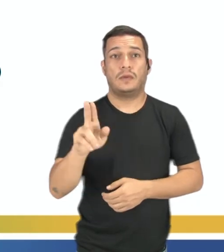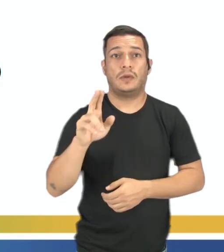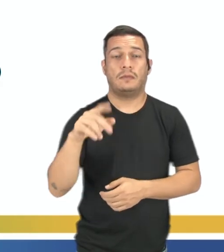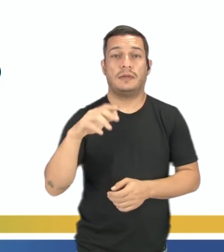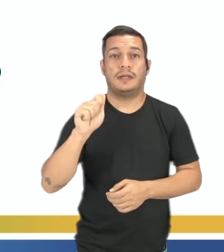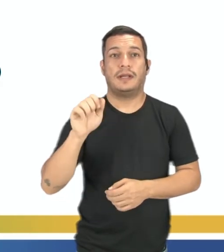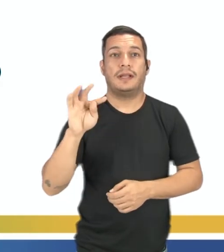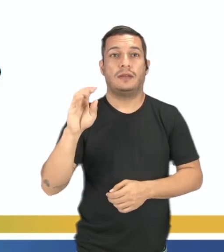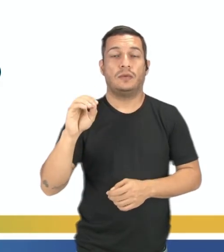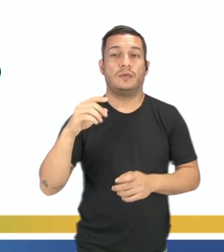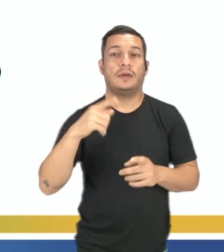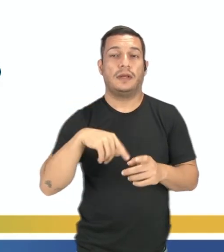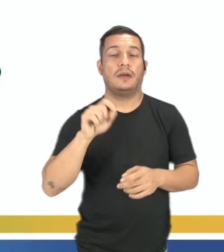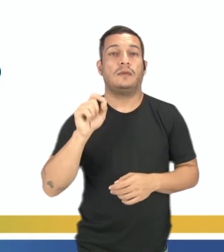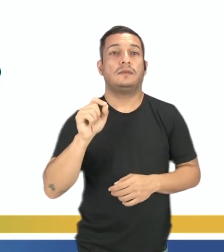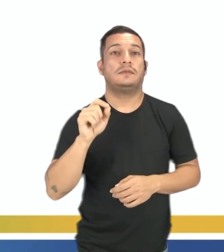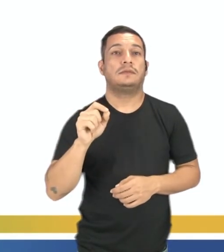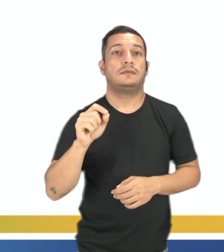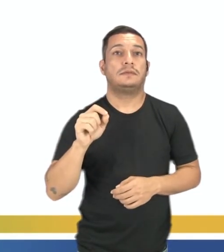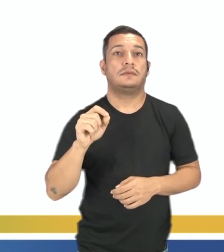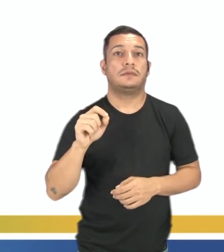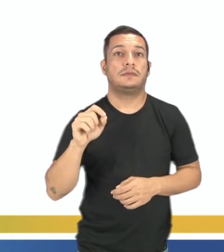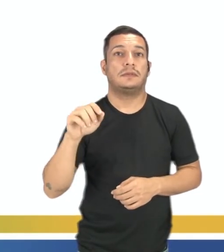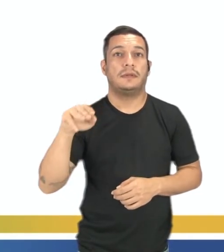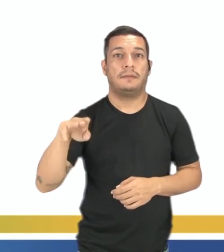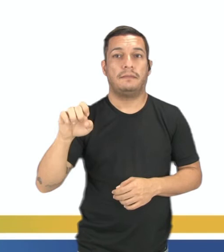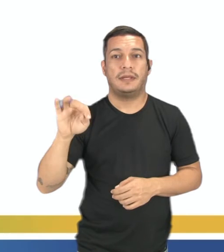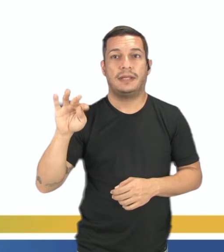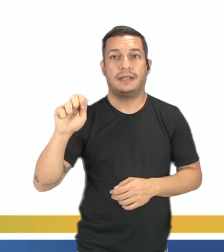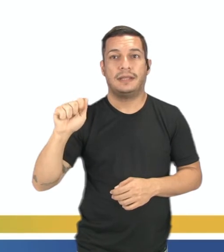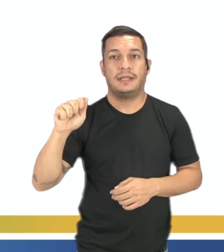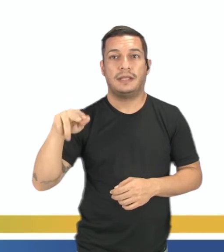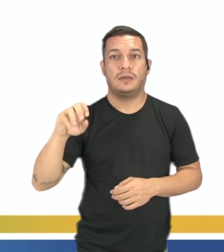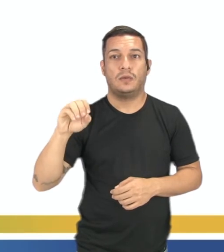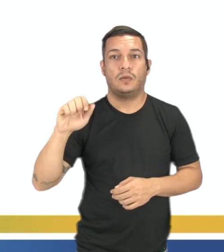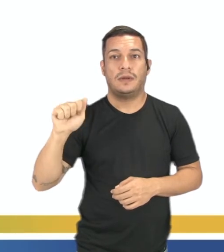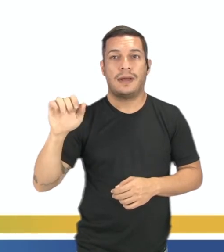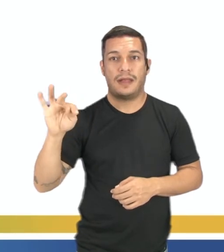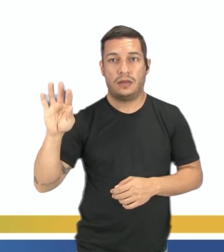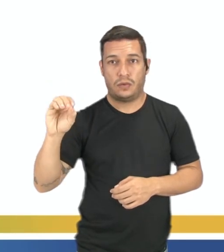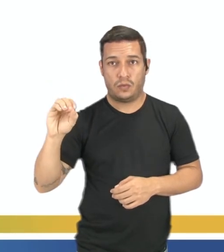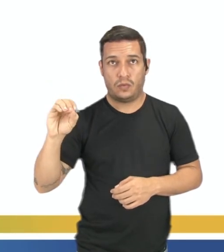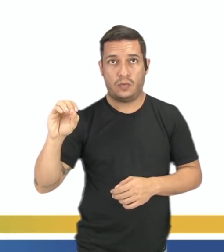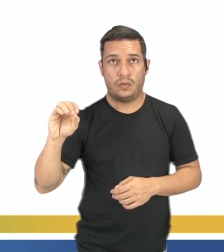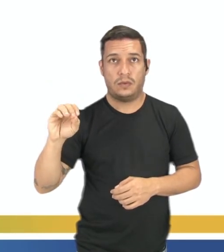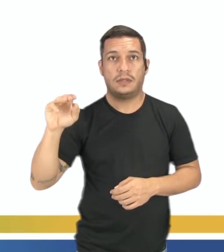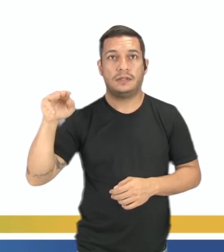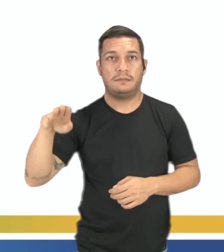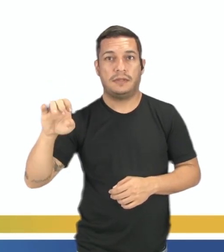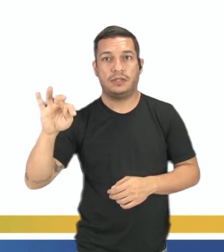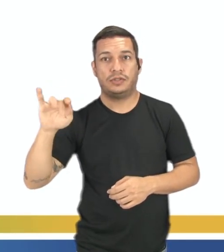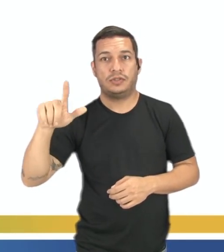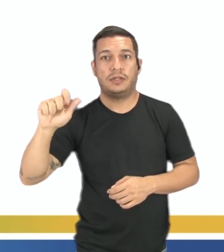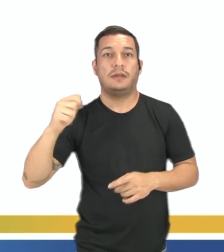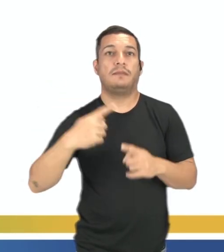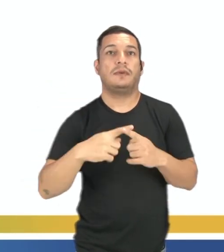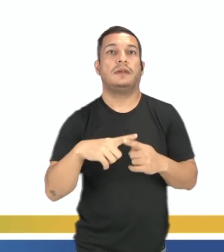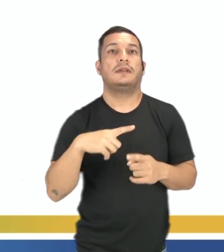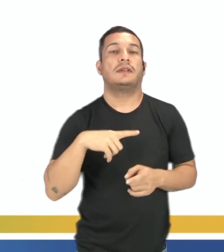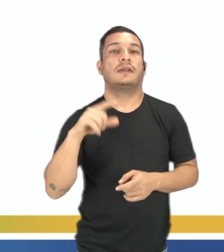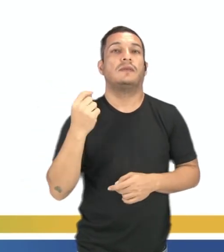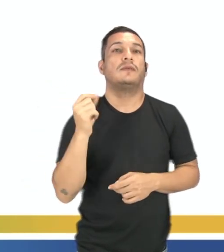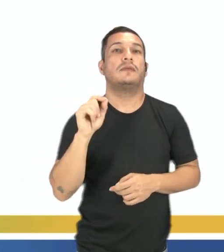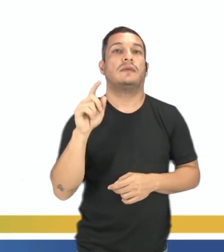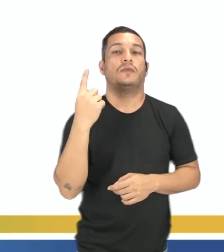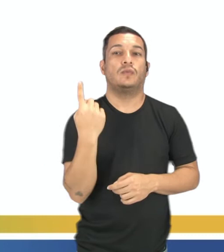mais ato então fica metanoato de metila por quê porque aqui